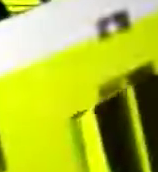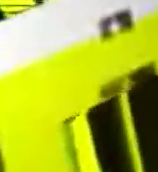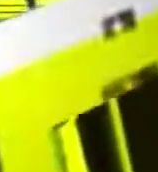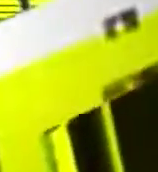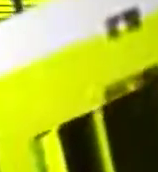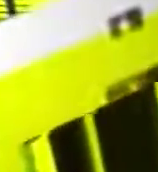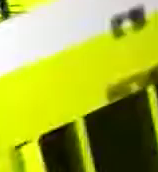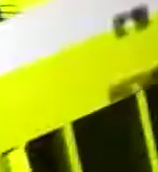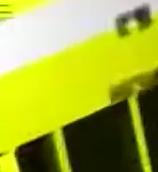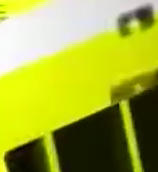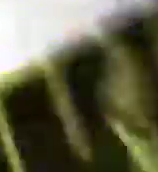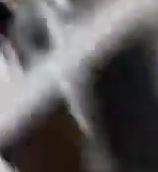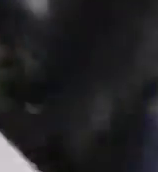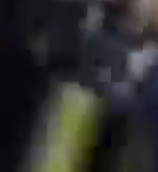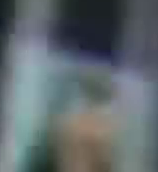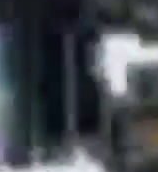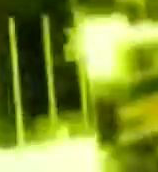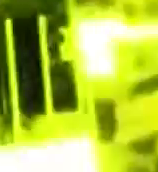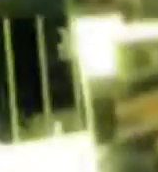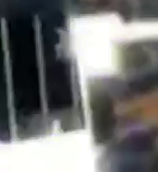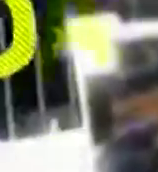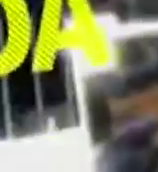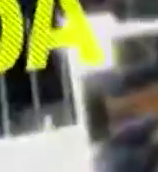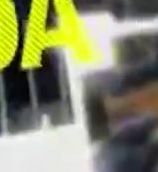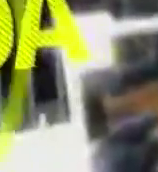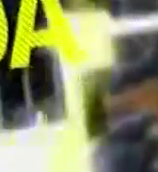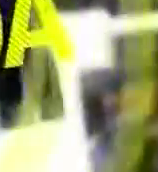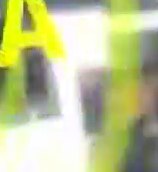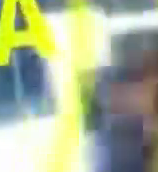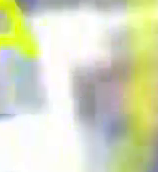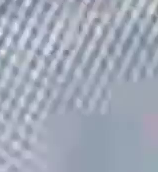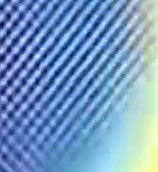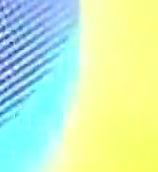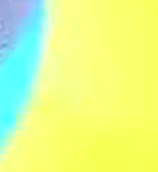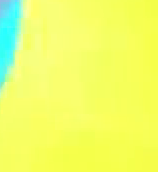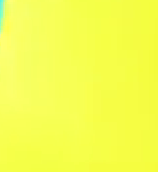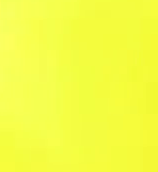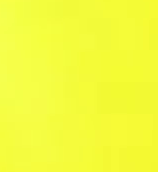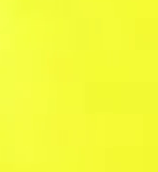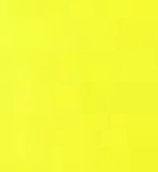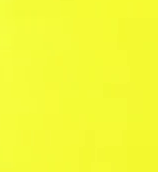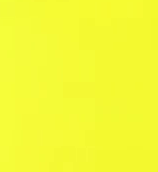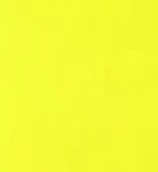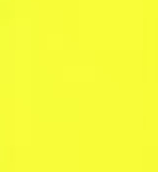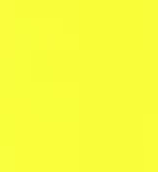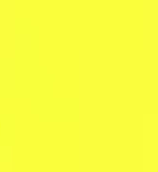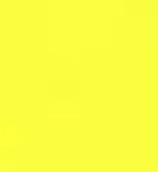Sejam menos importantes. Um segundo encaminhamento. Ministério de Santos, no meu estado de São Paulo.